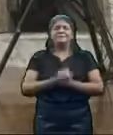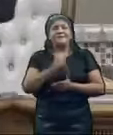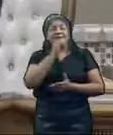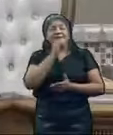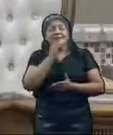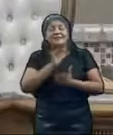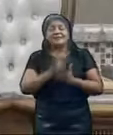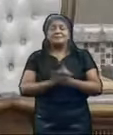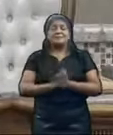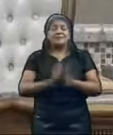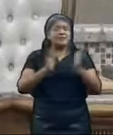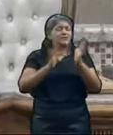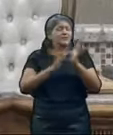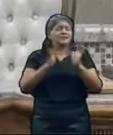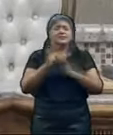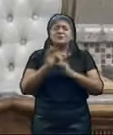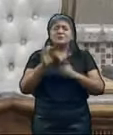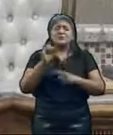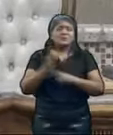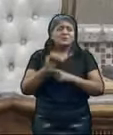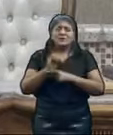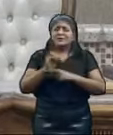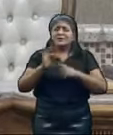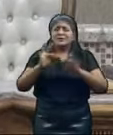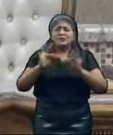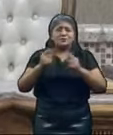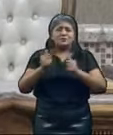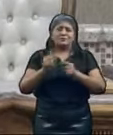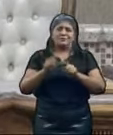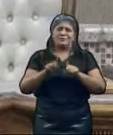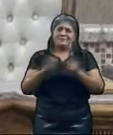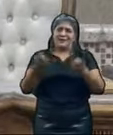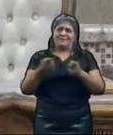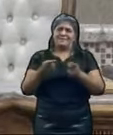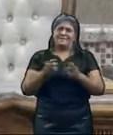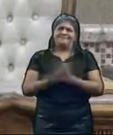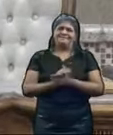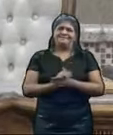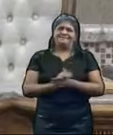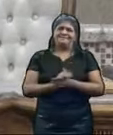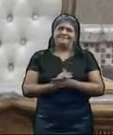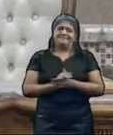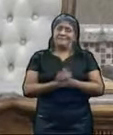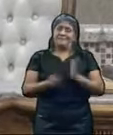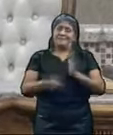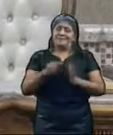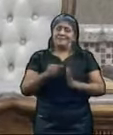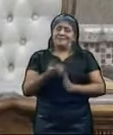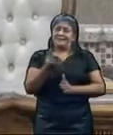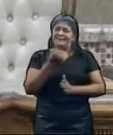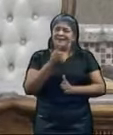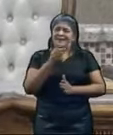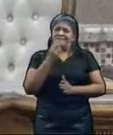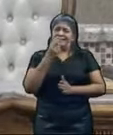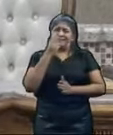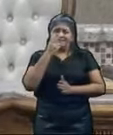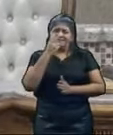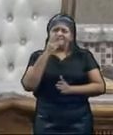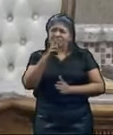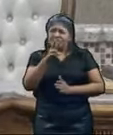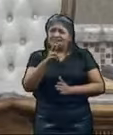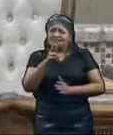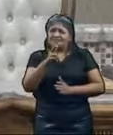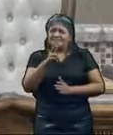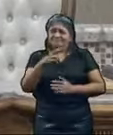passarinhos Deus cuida de tudo quanto mais a cuidar de vocês no que existe no que comer no que beber